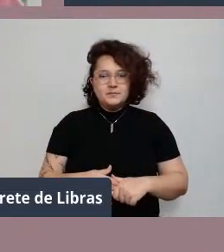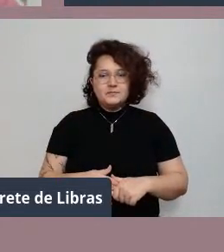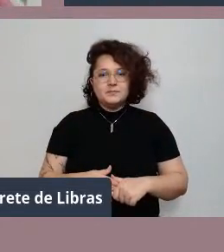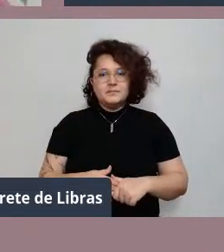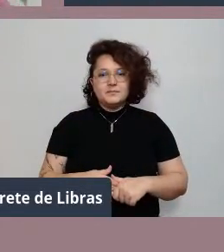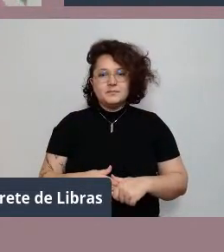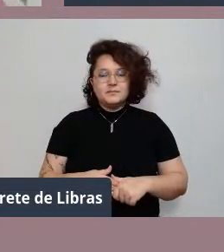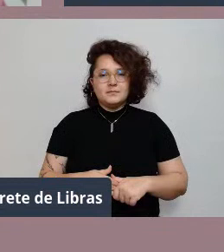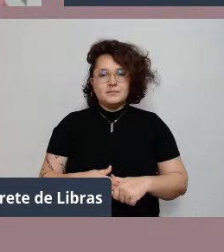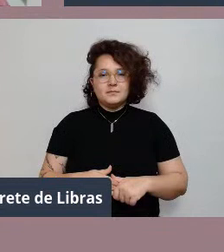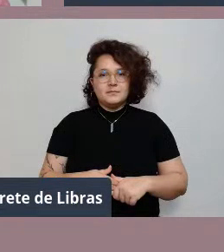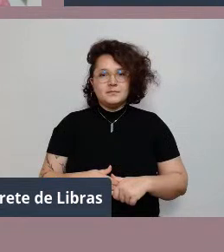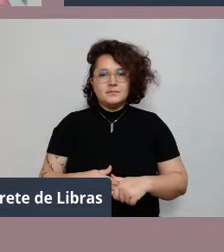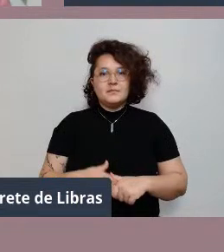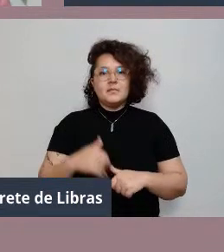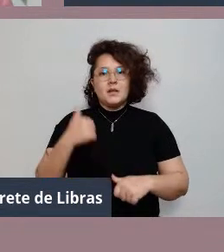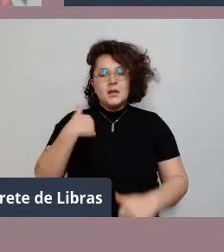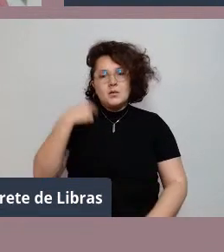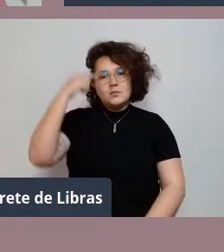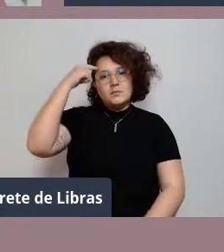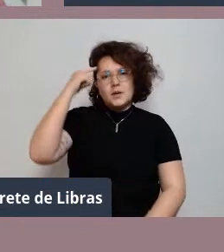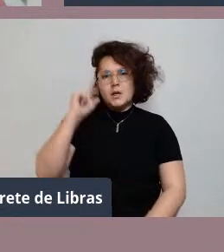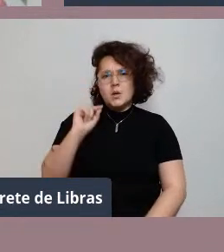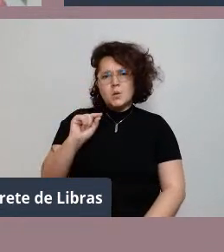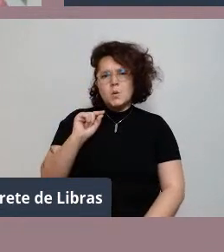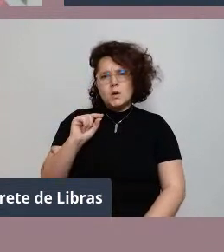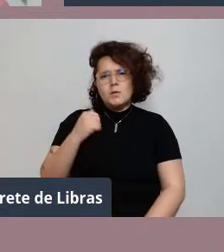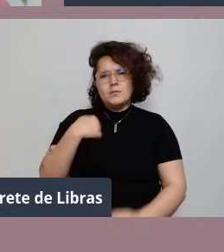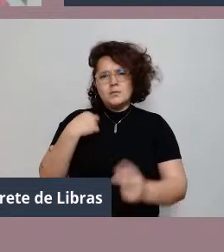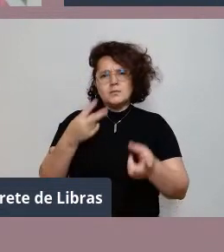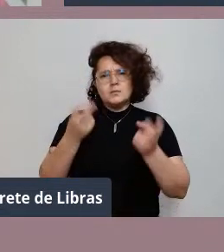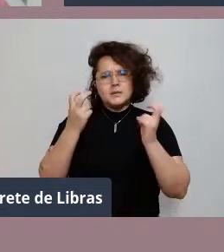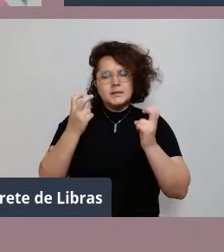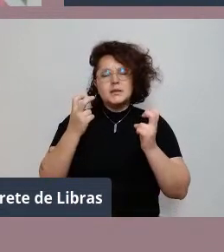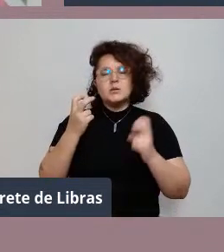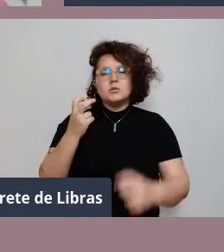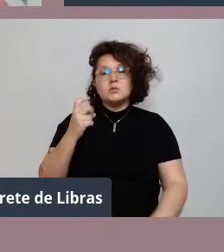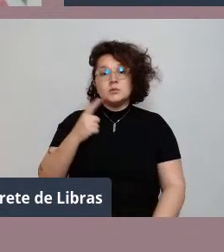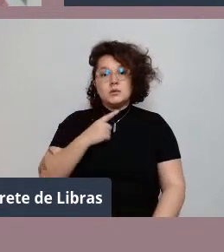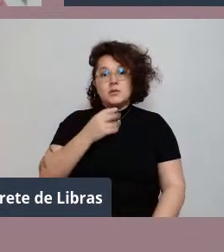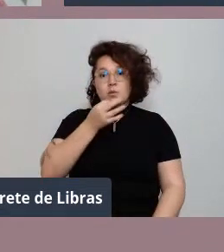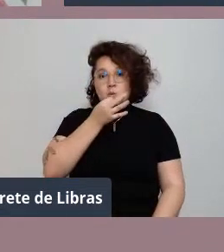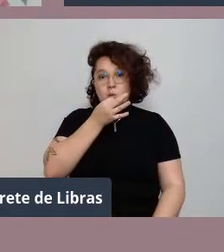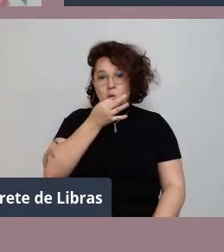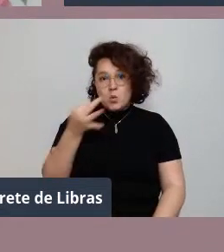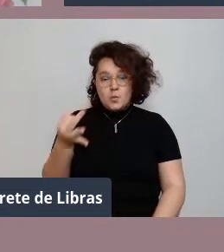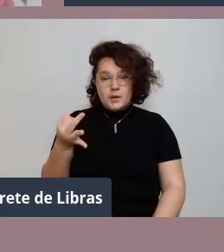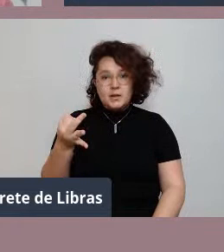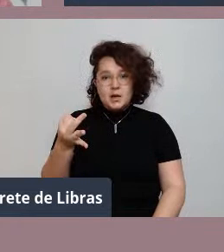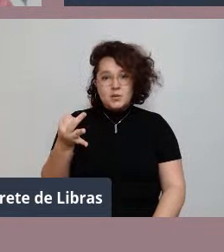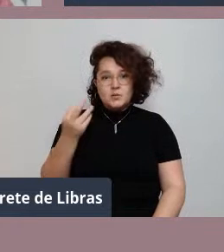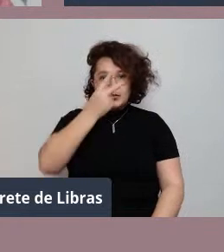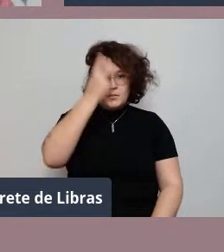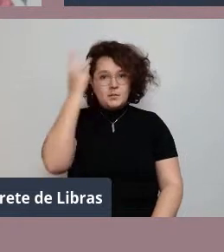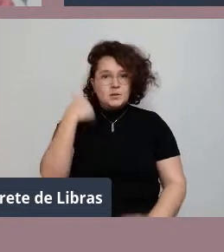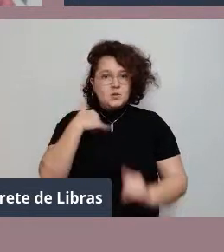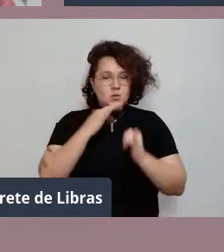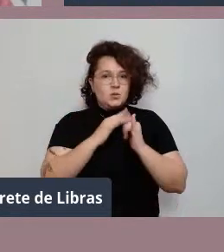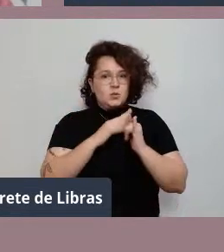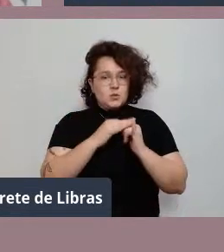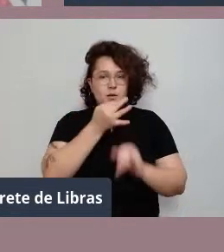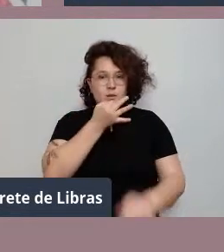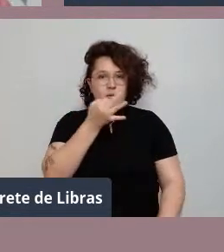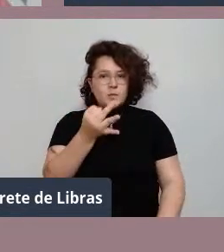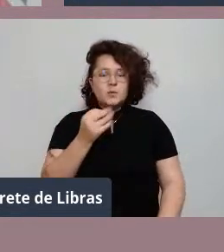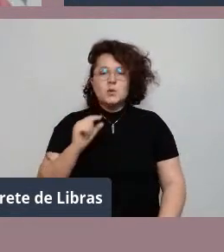E também, assim, fiquei reparando uma coisa que veio a partir de um comentário de uma pessoa que está nos assistindo, que